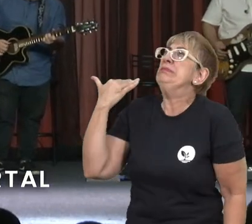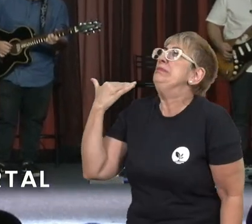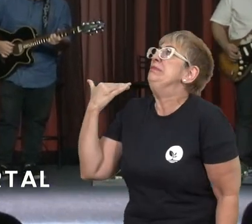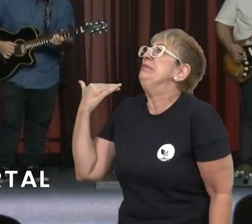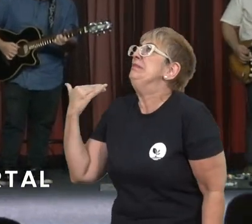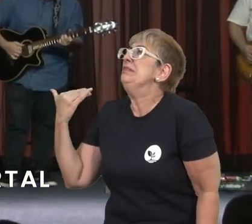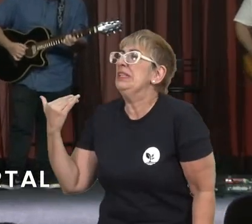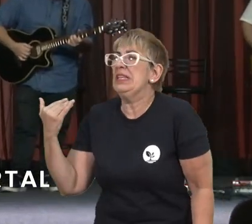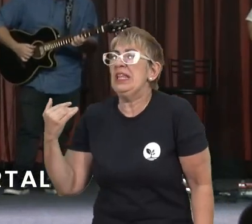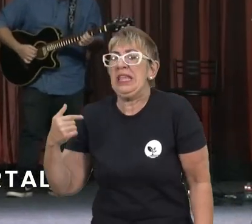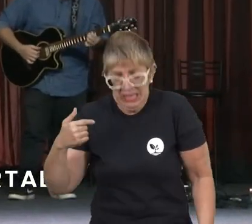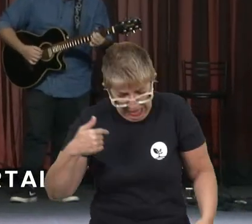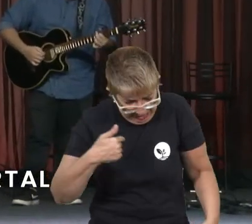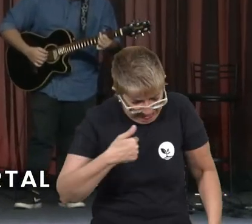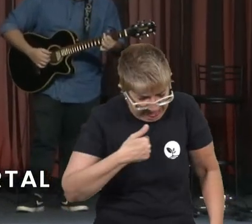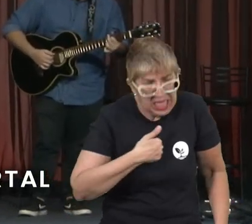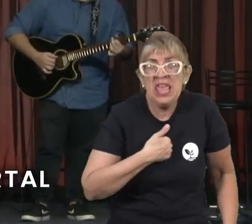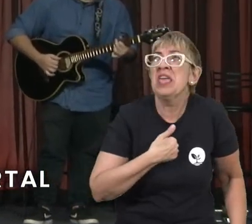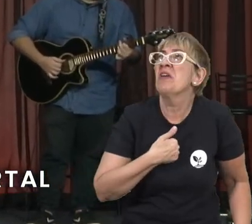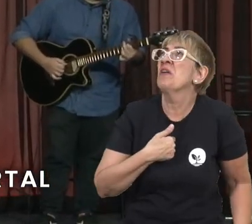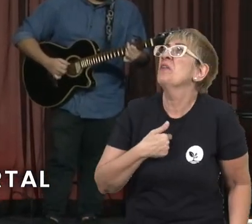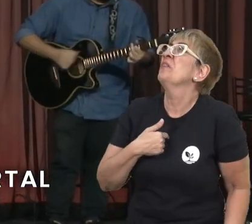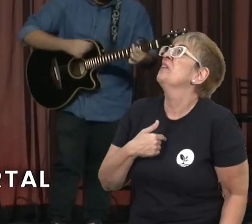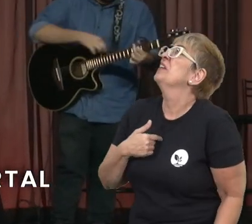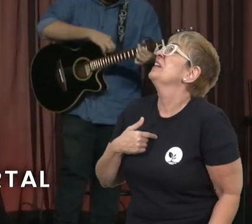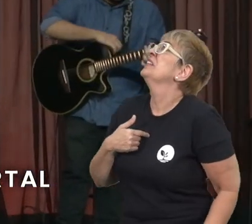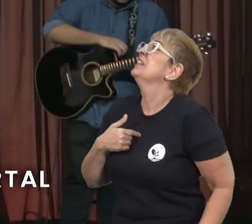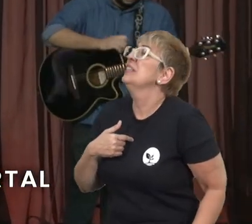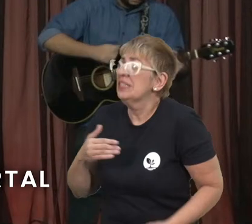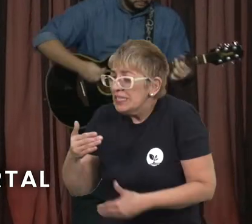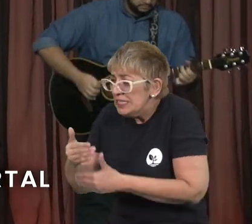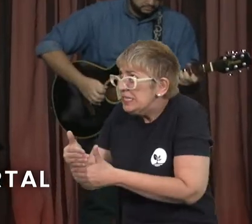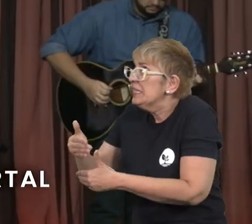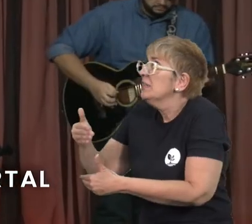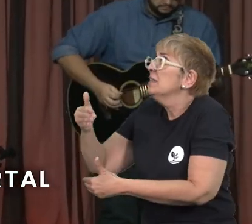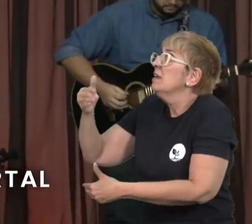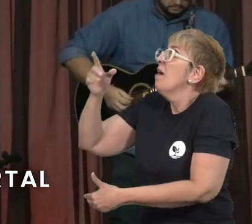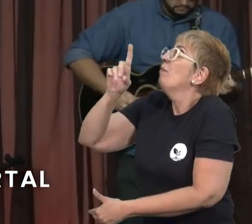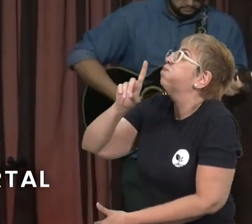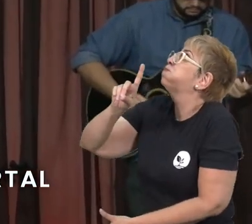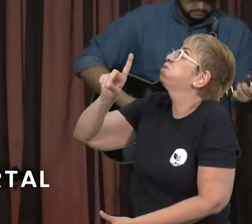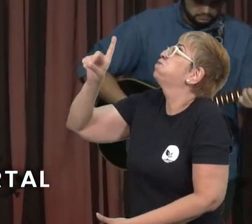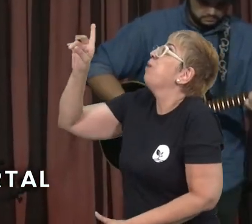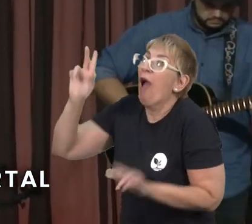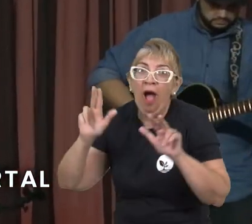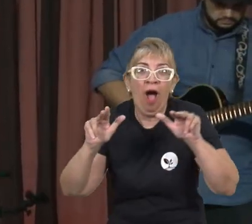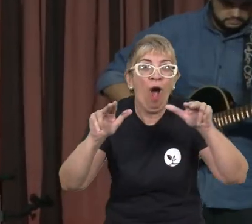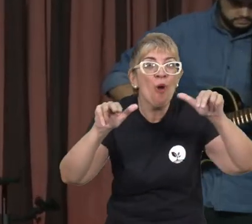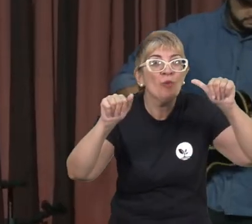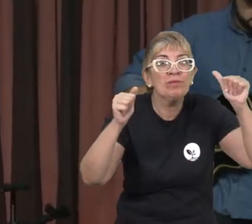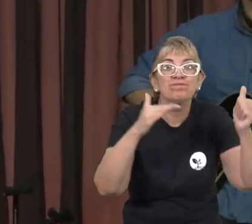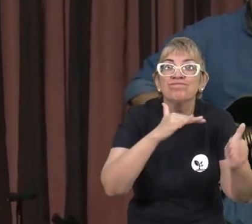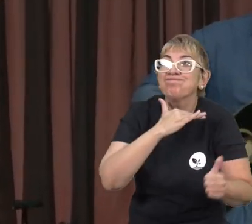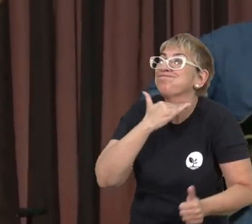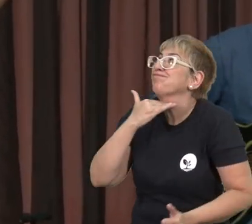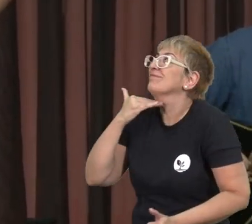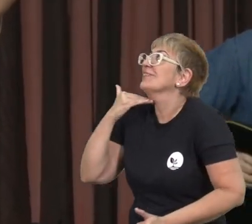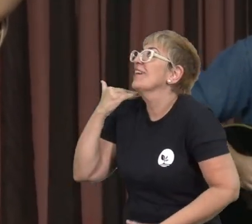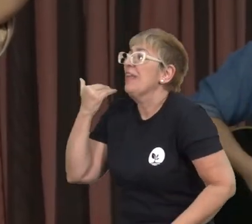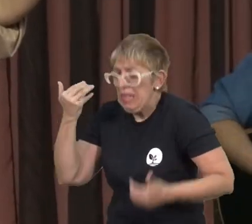carnal, logo eu, diante de um Deus imortal,